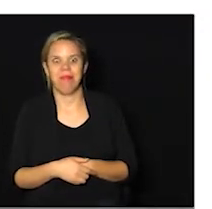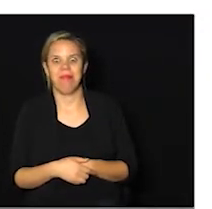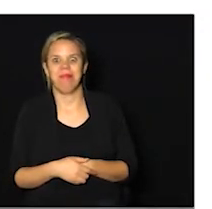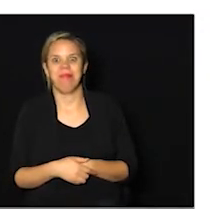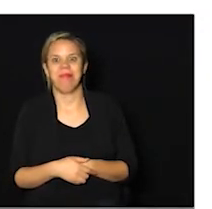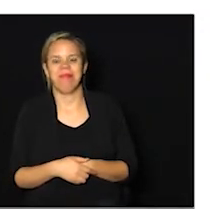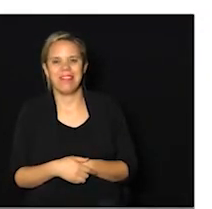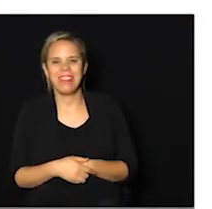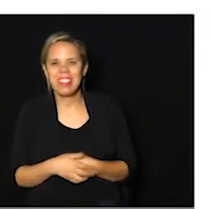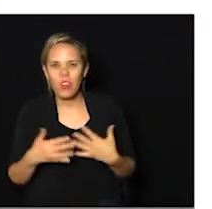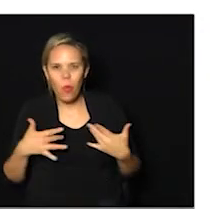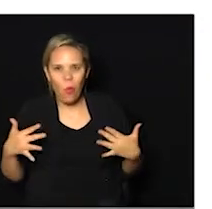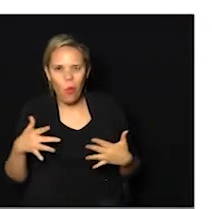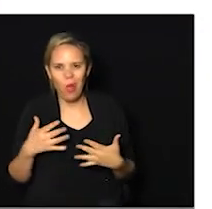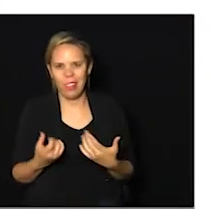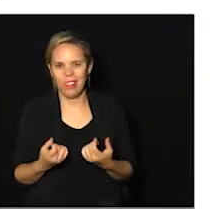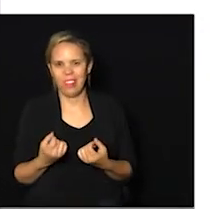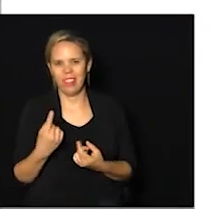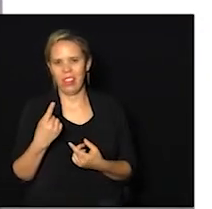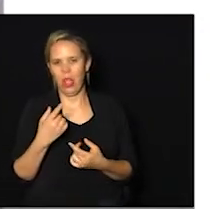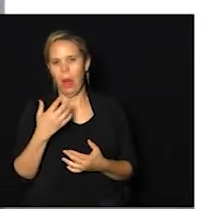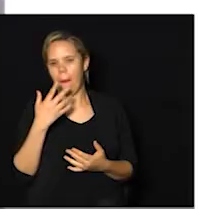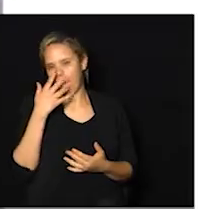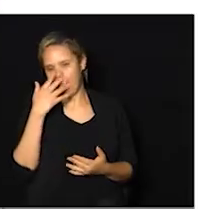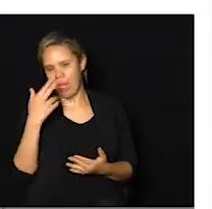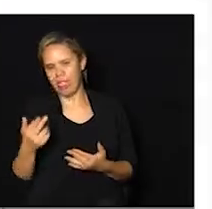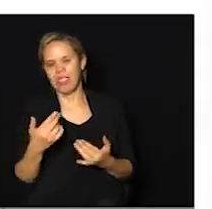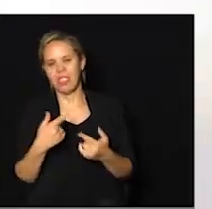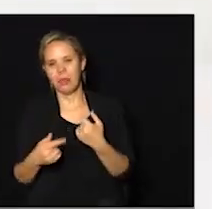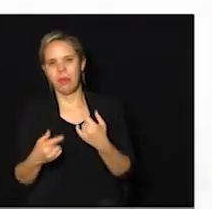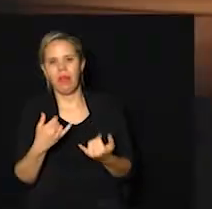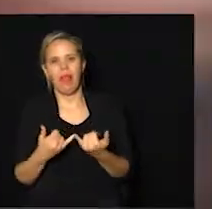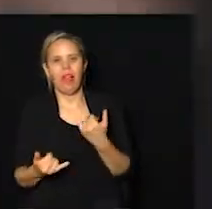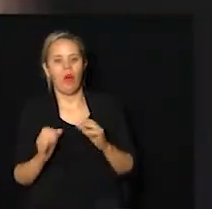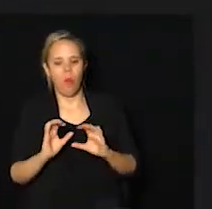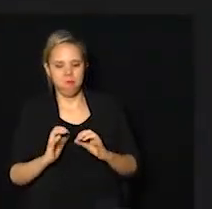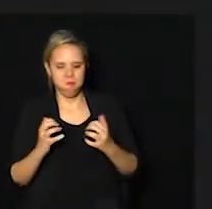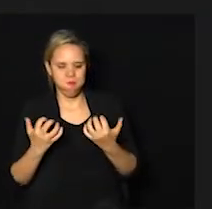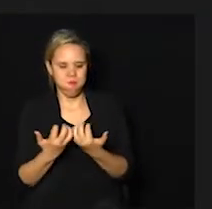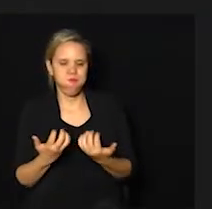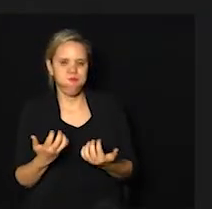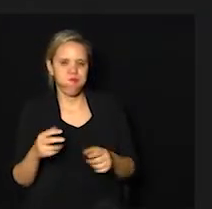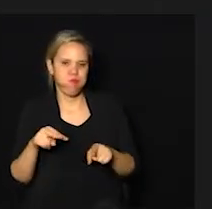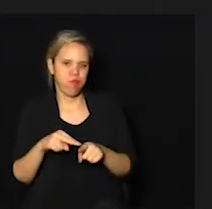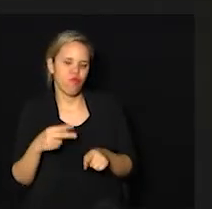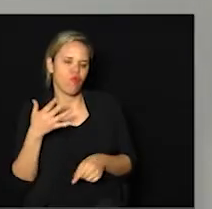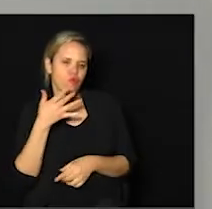tem alguma coisa que deveria ter sido um pudim de claras, que também fui eu que